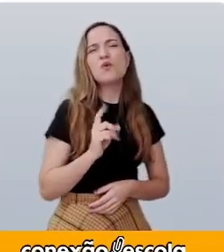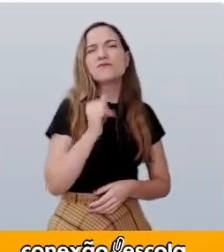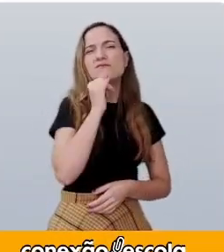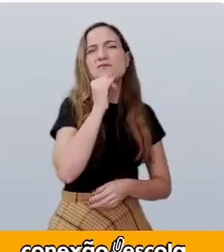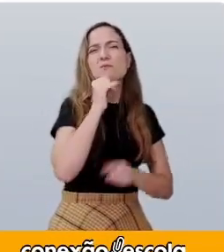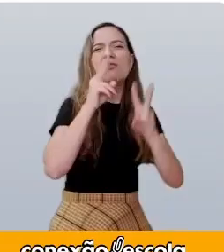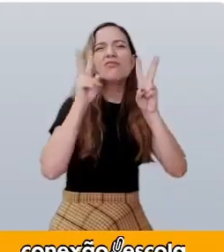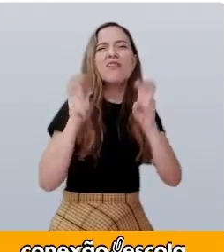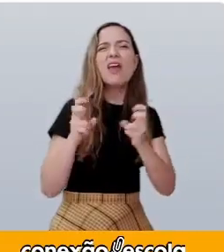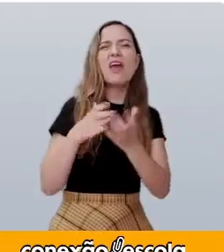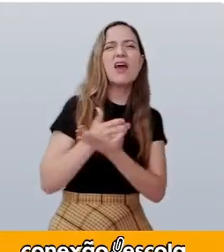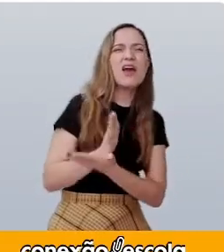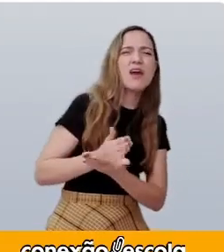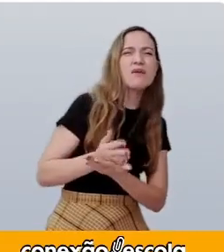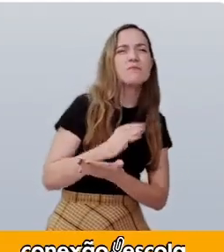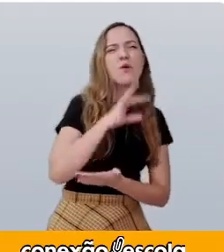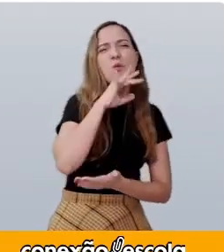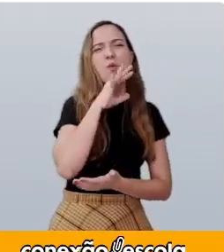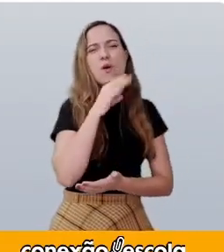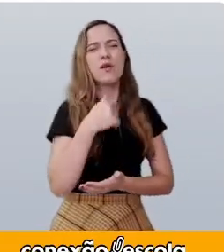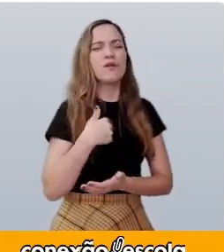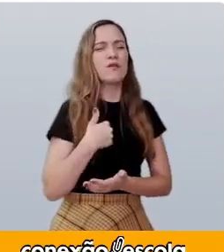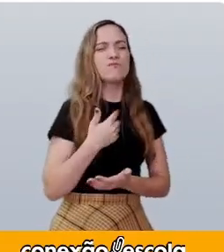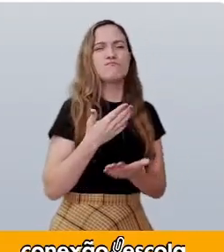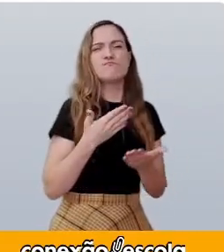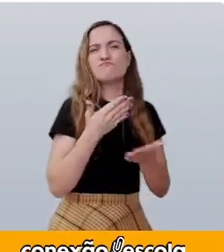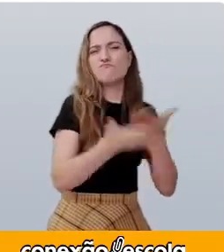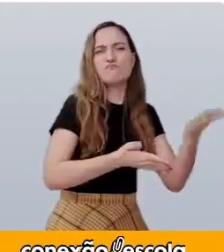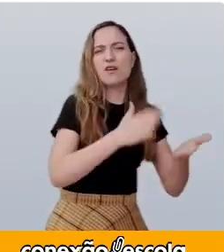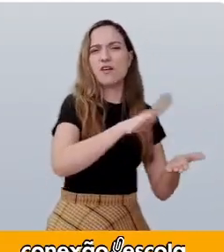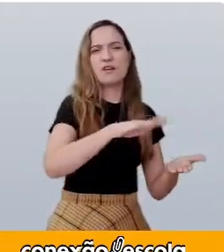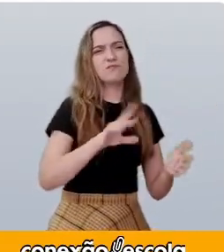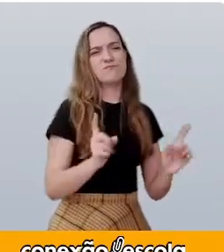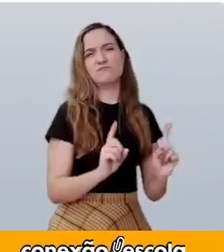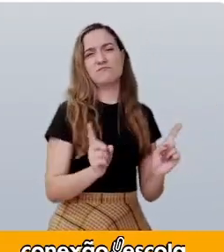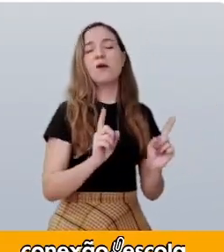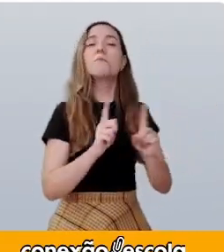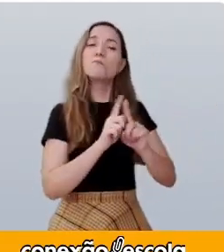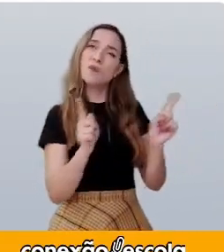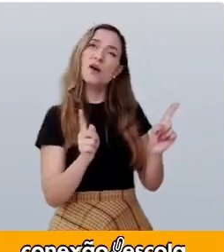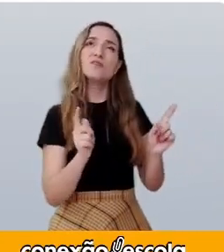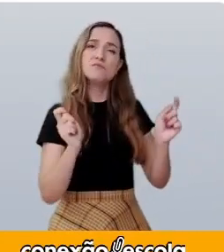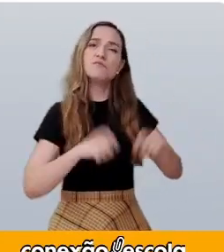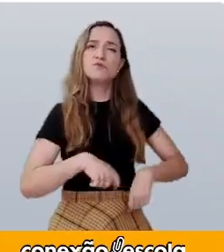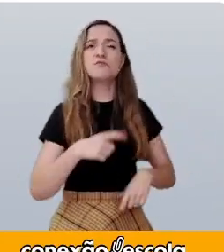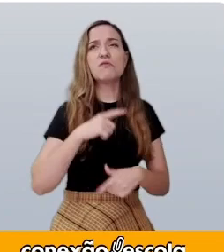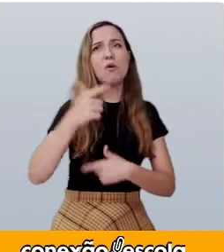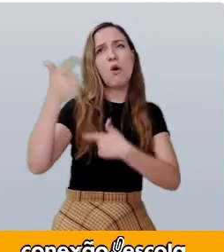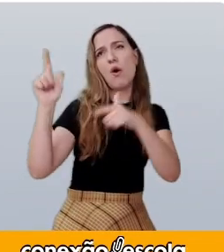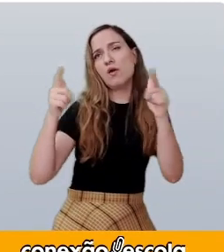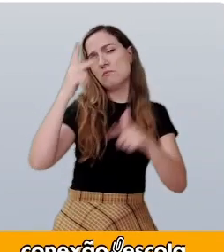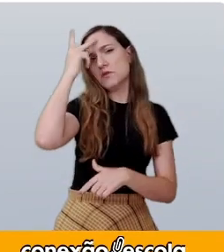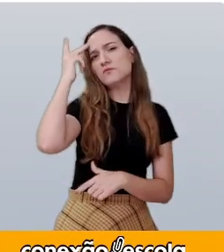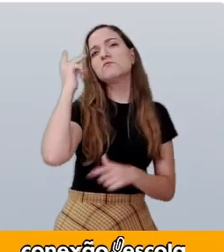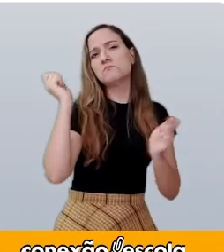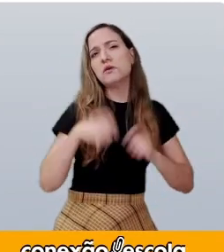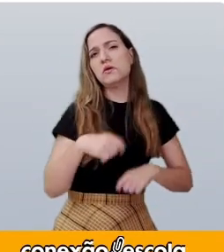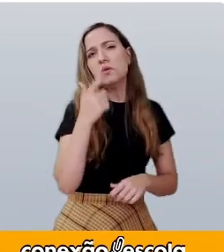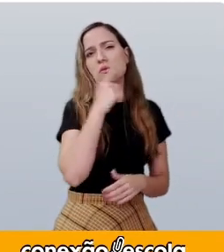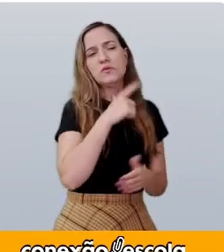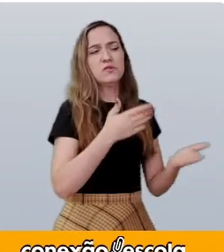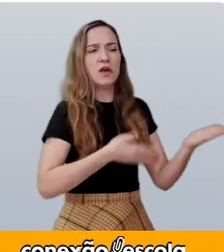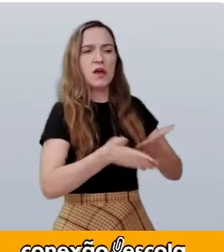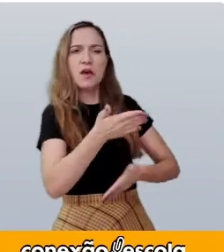são desagradáveis para a criança. Eu não gosto. Mas acho que é possível e acho que tem gente que sabe fazer. Eu acho que tem escritores